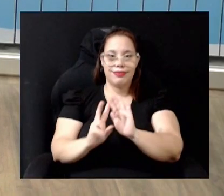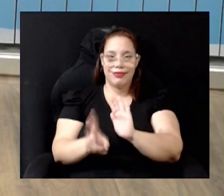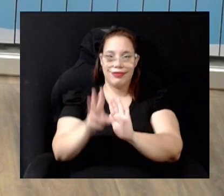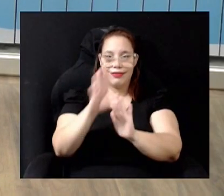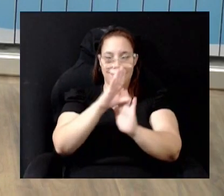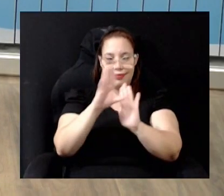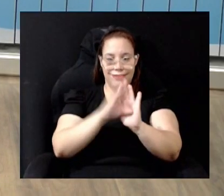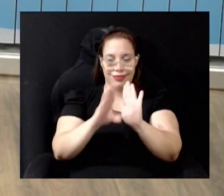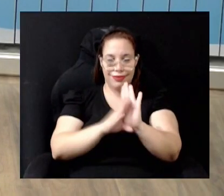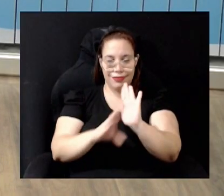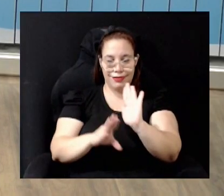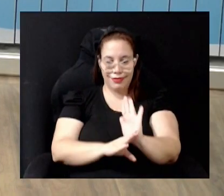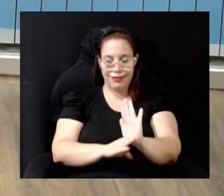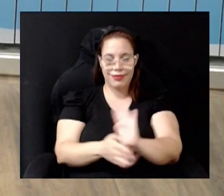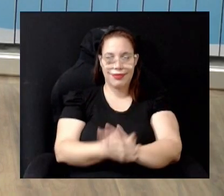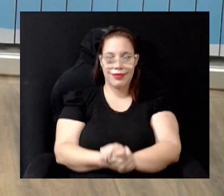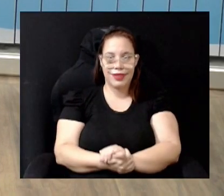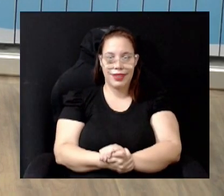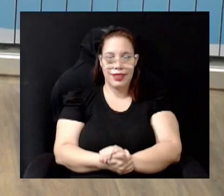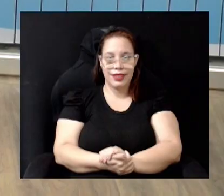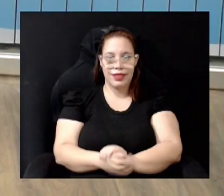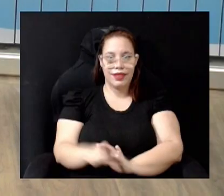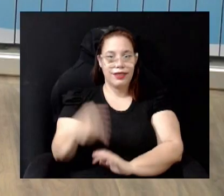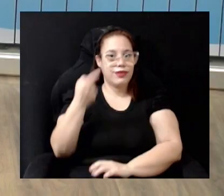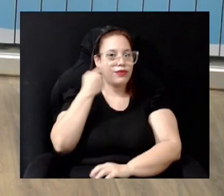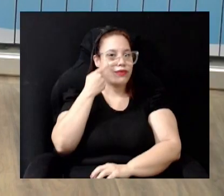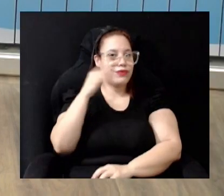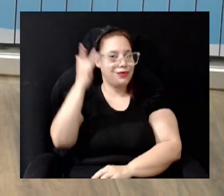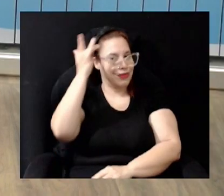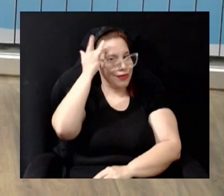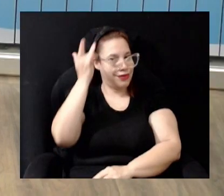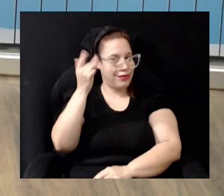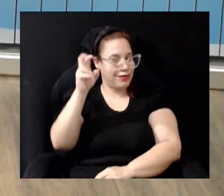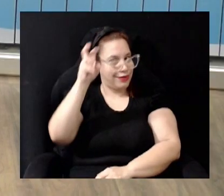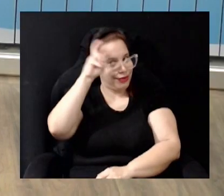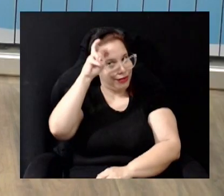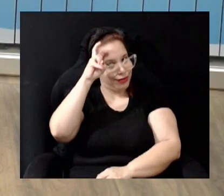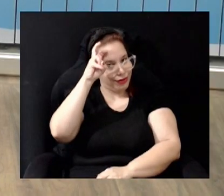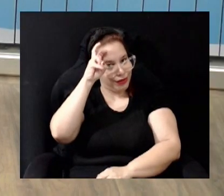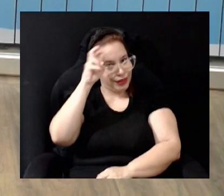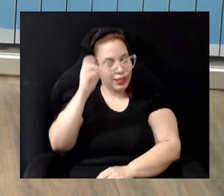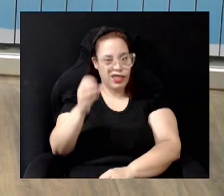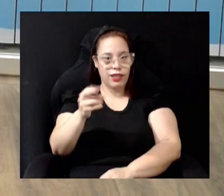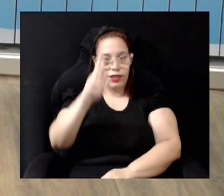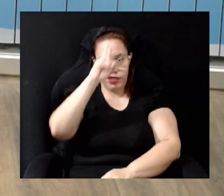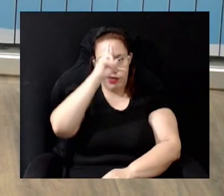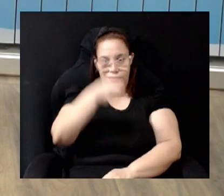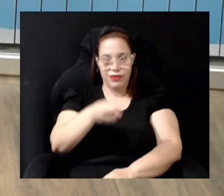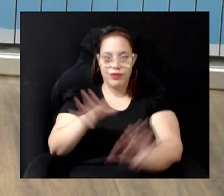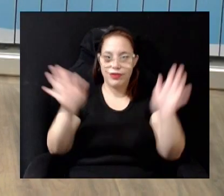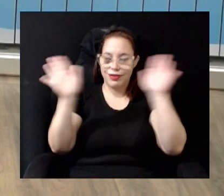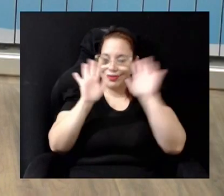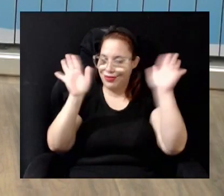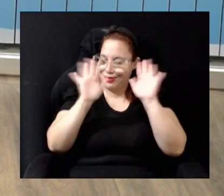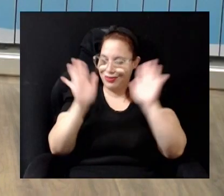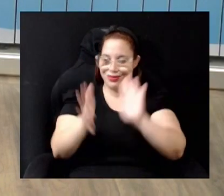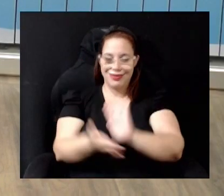na nossa programação e nos vemos amanhã na quinta-feira ao meio-dia. Até lá. Tchau, tchau.